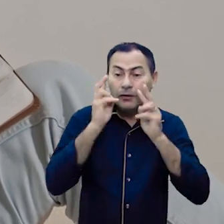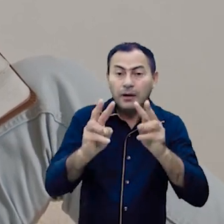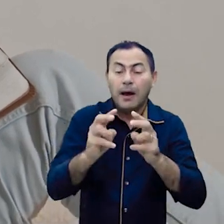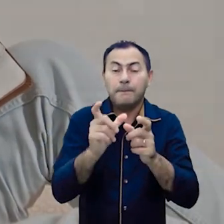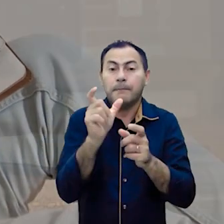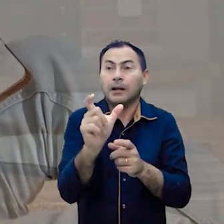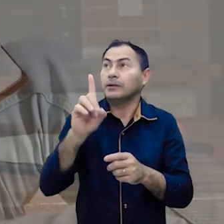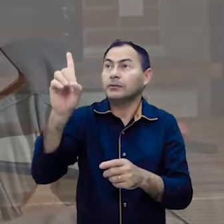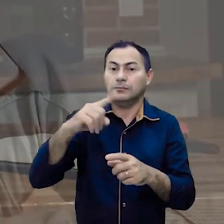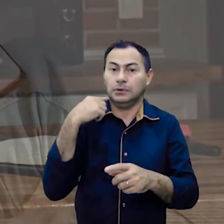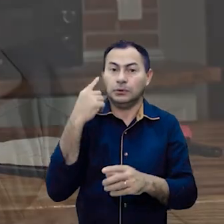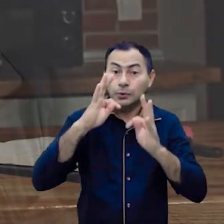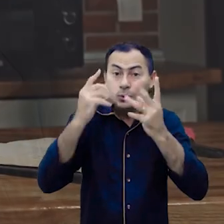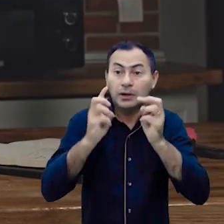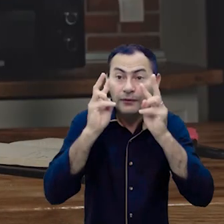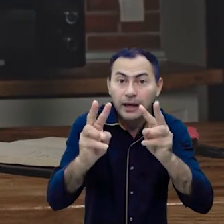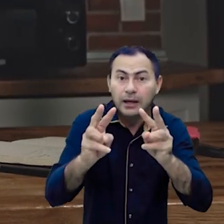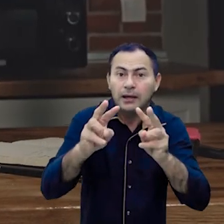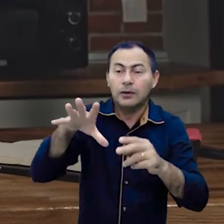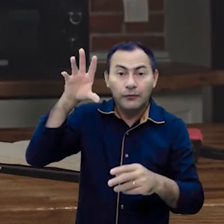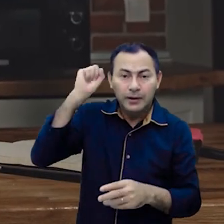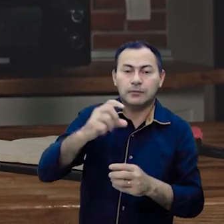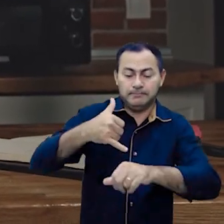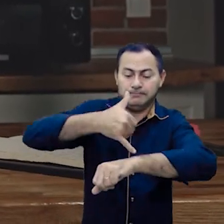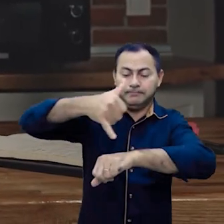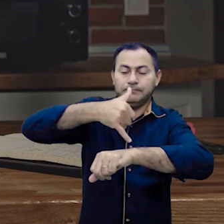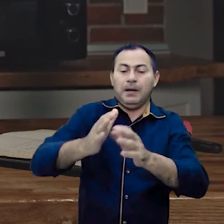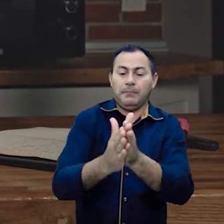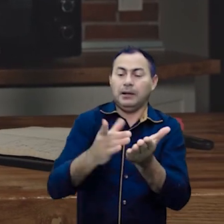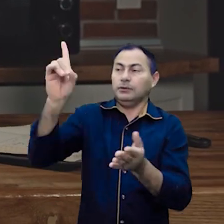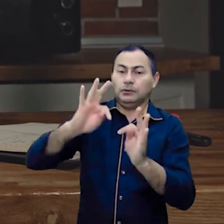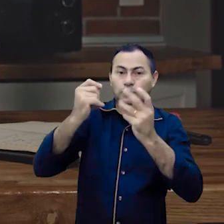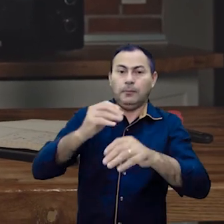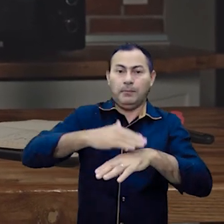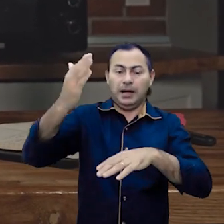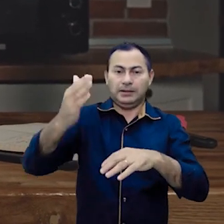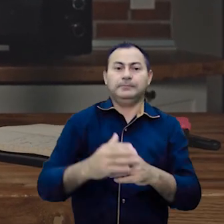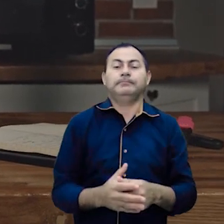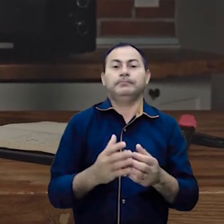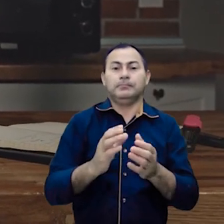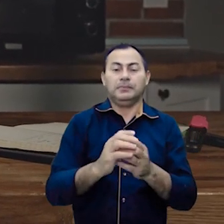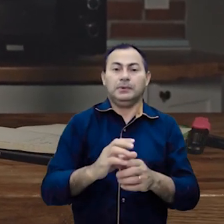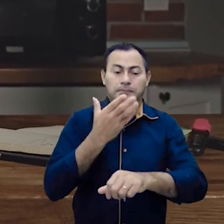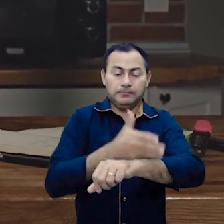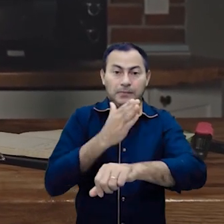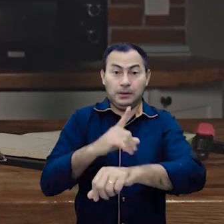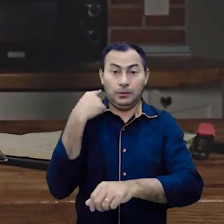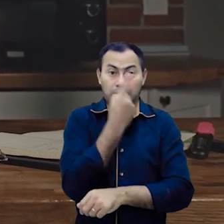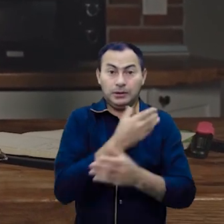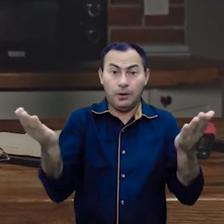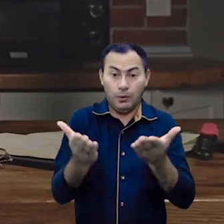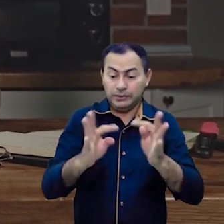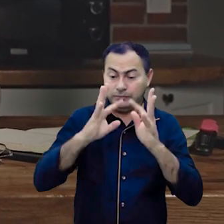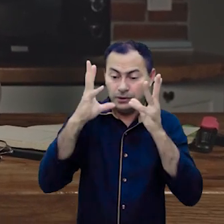toda era em ouvir a palavra mas tudo que eu disse deveria ser ungido a palavra de Deus e tudo mais em aplicação